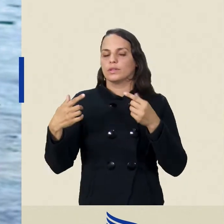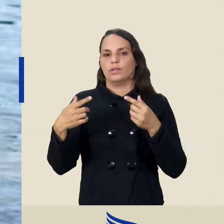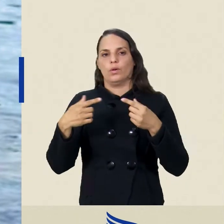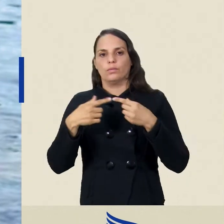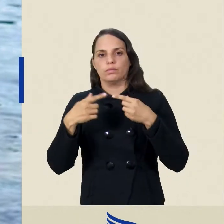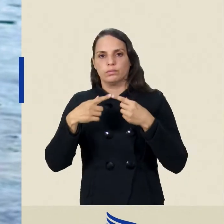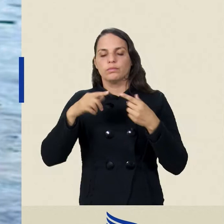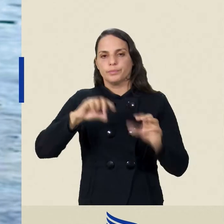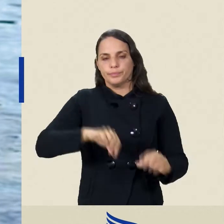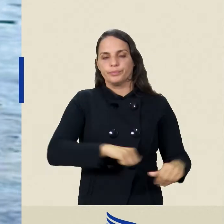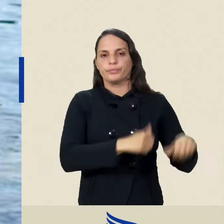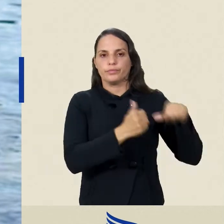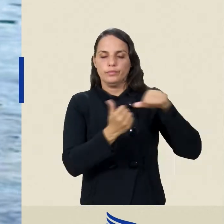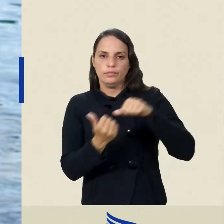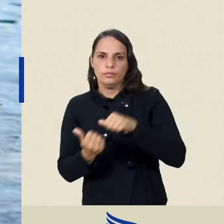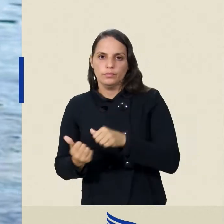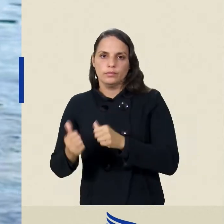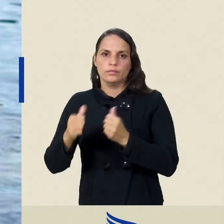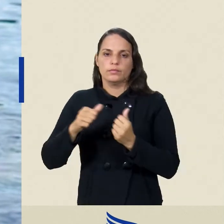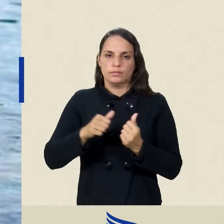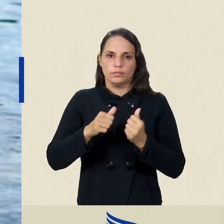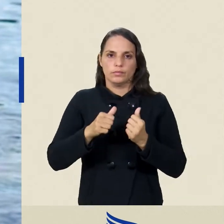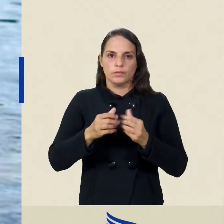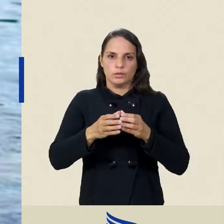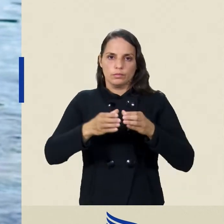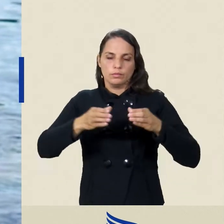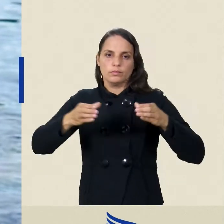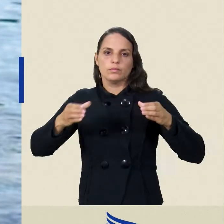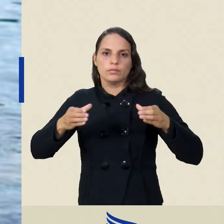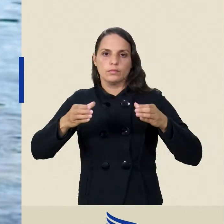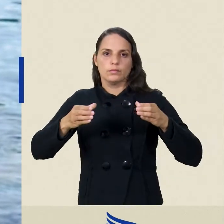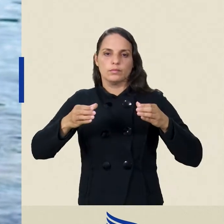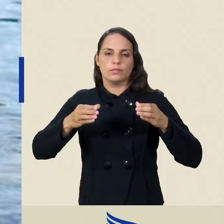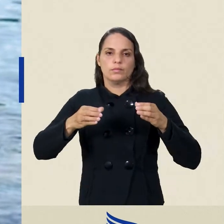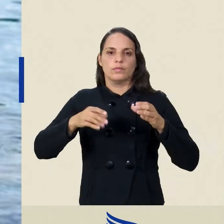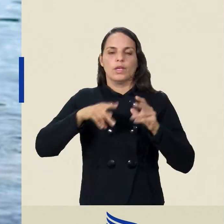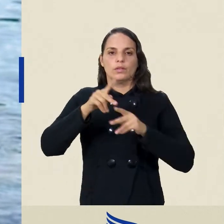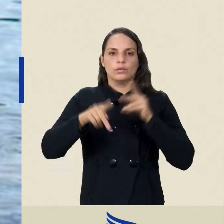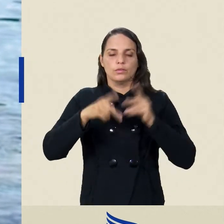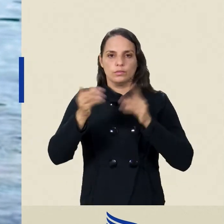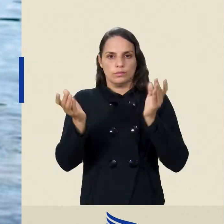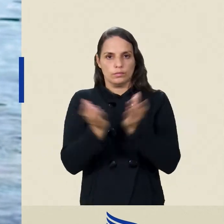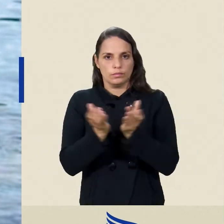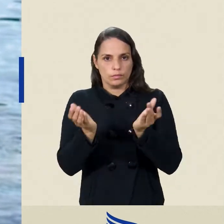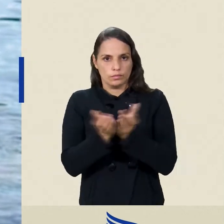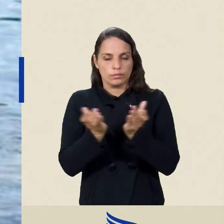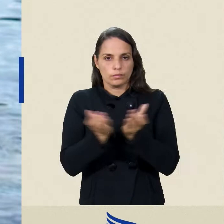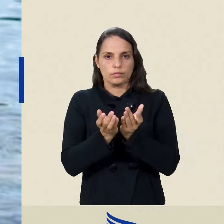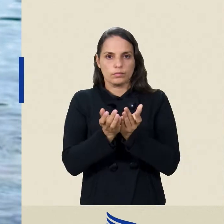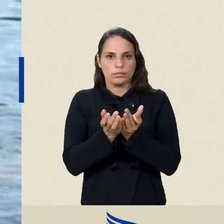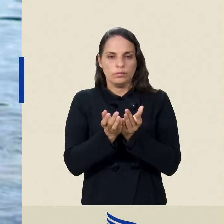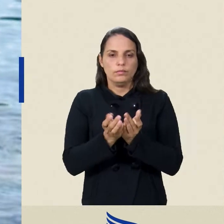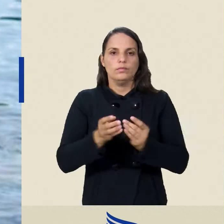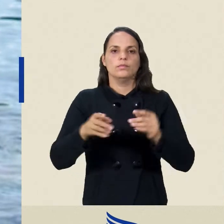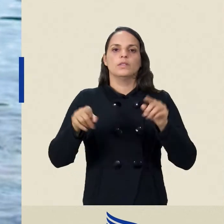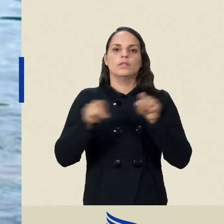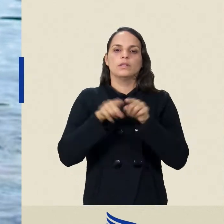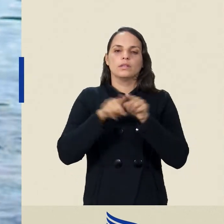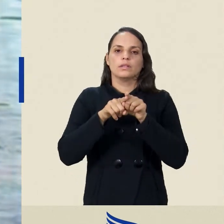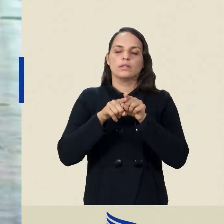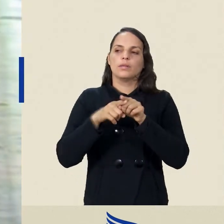em água adotada por grande parte das igrejas cristãs e a própria igreja